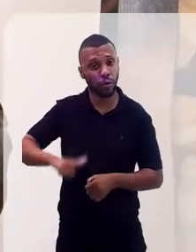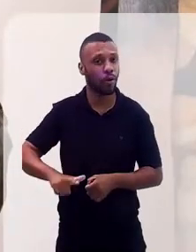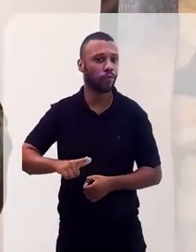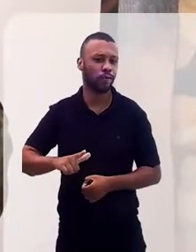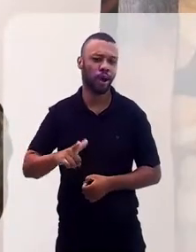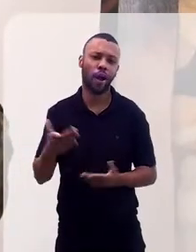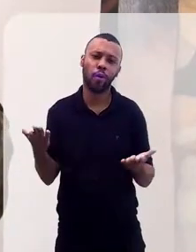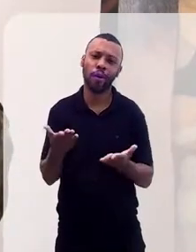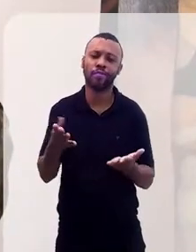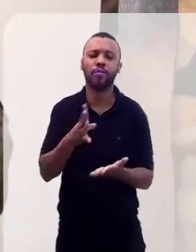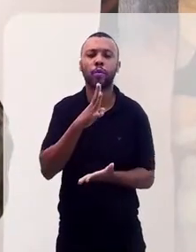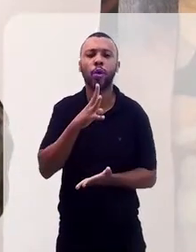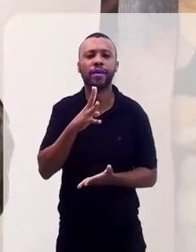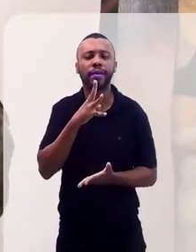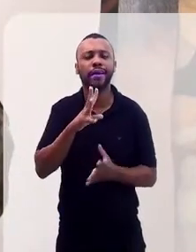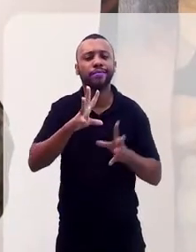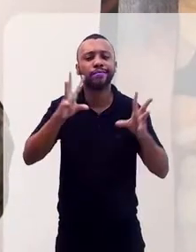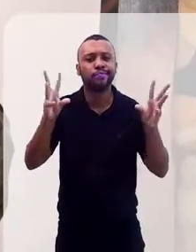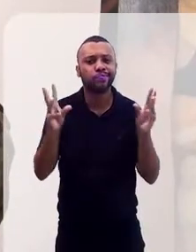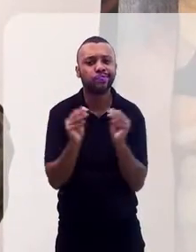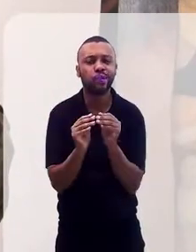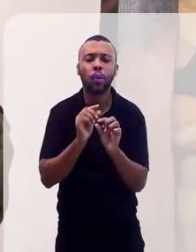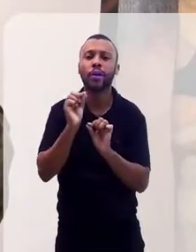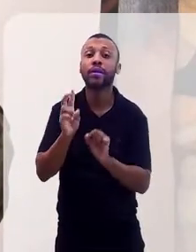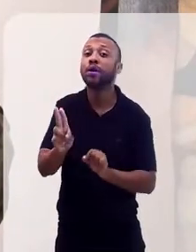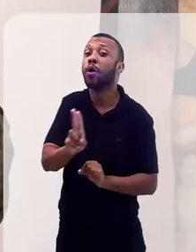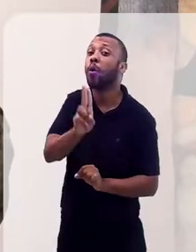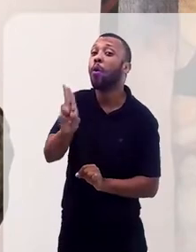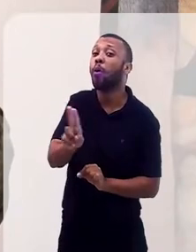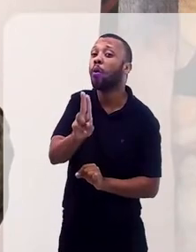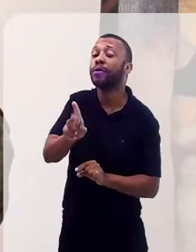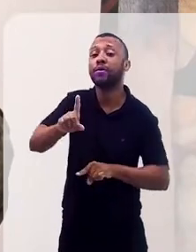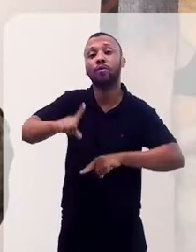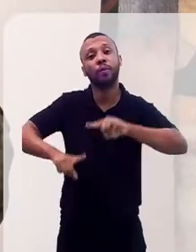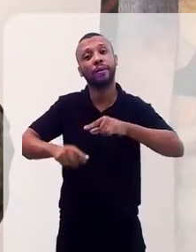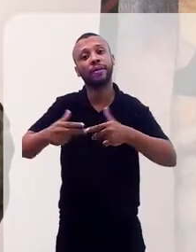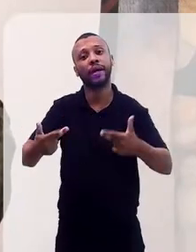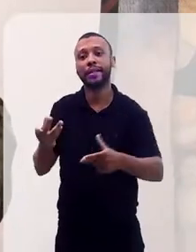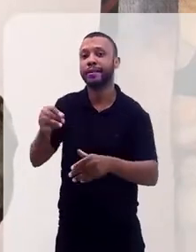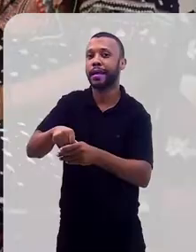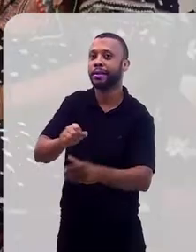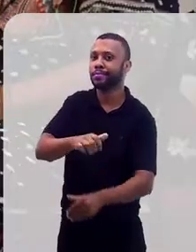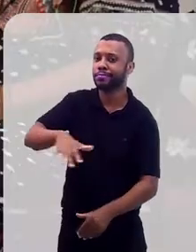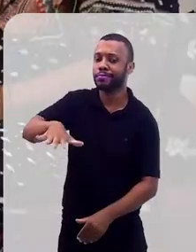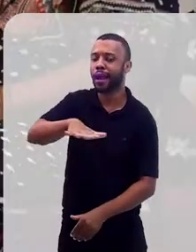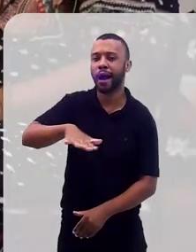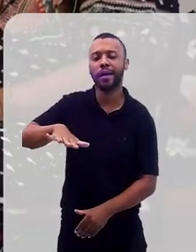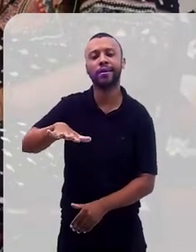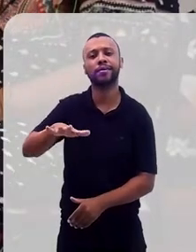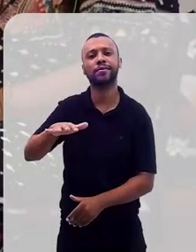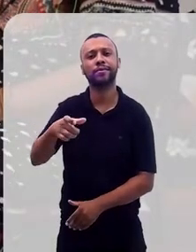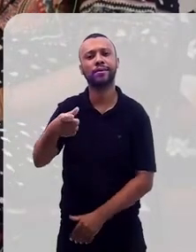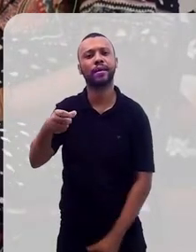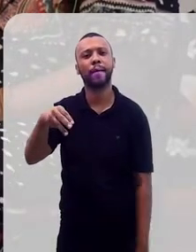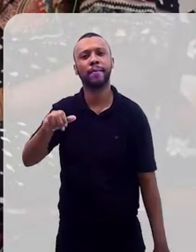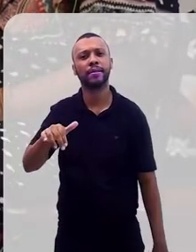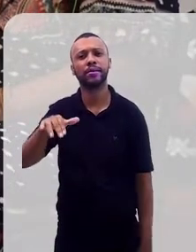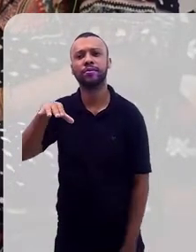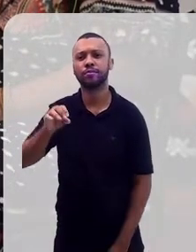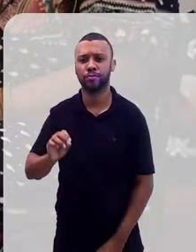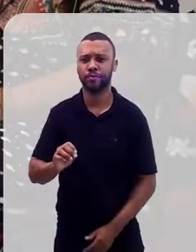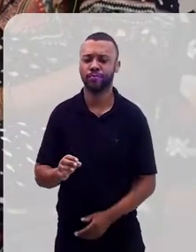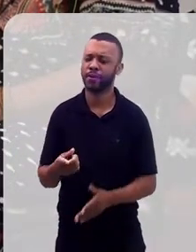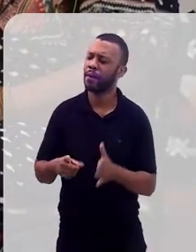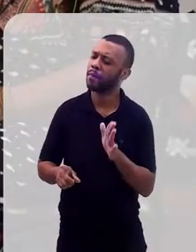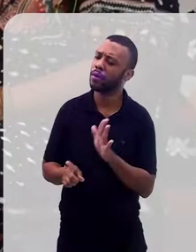Estamos de volta e agora nós vamos conhecer um pouco do que se usa no xamanismo. Atames, qual